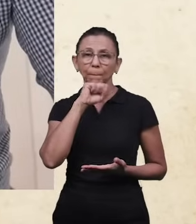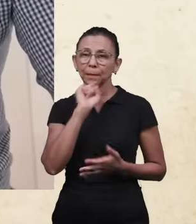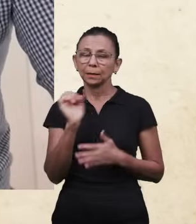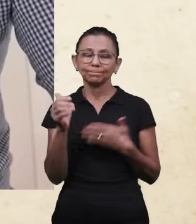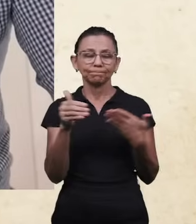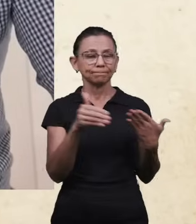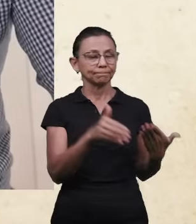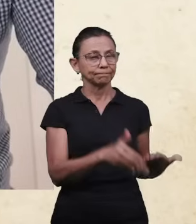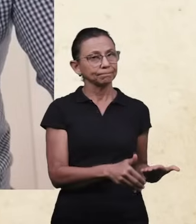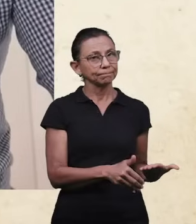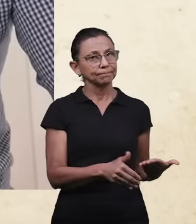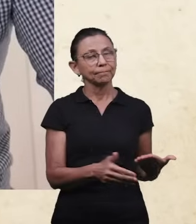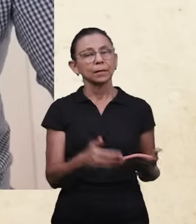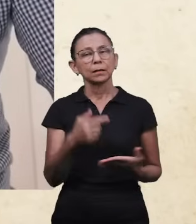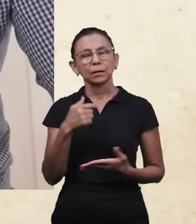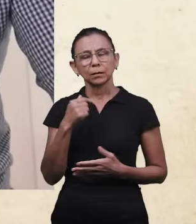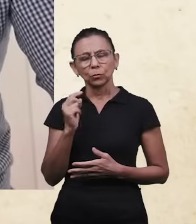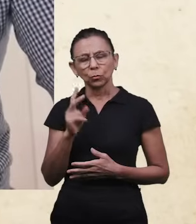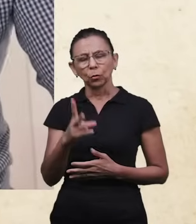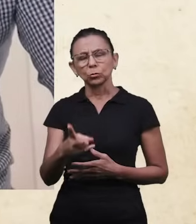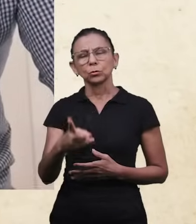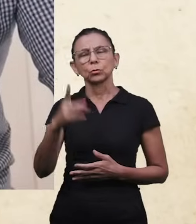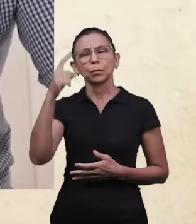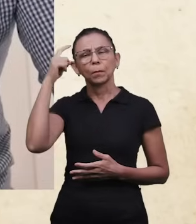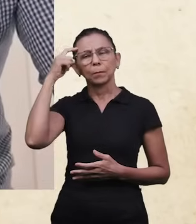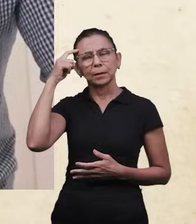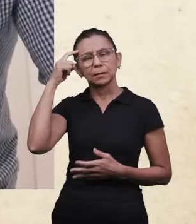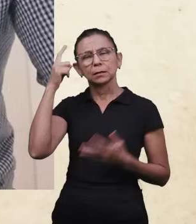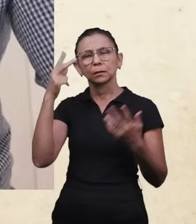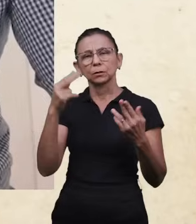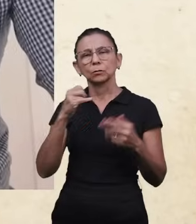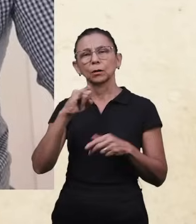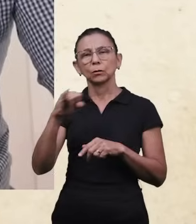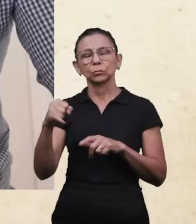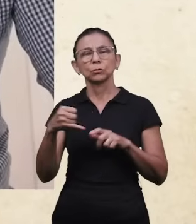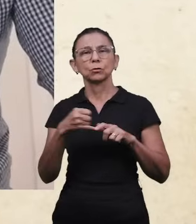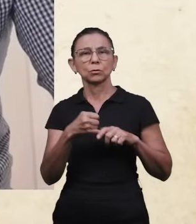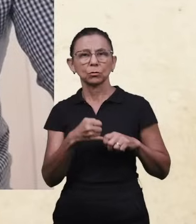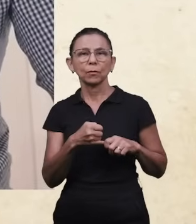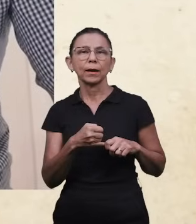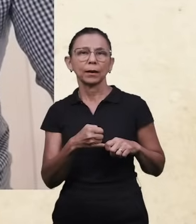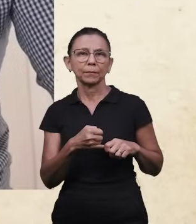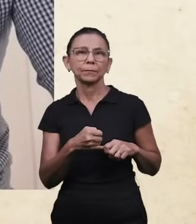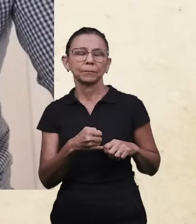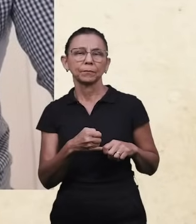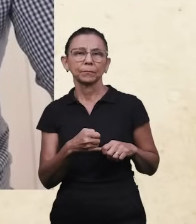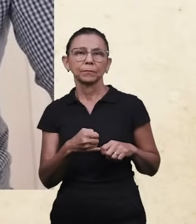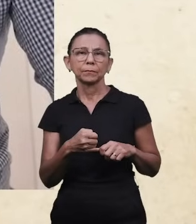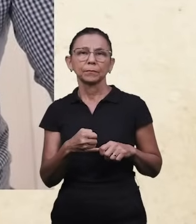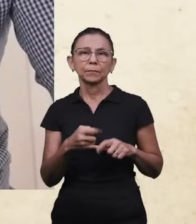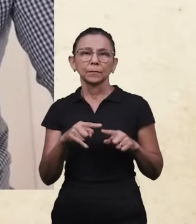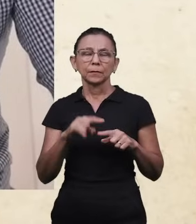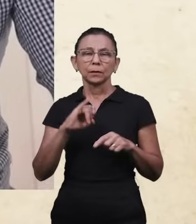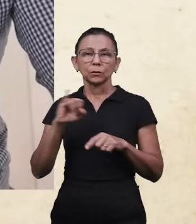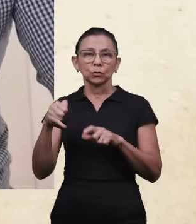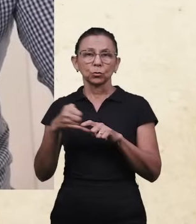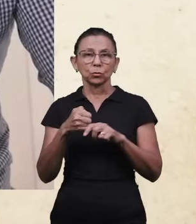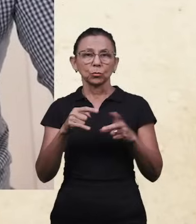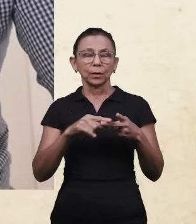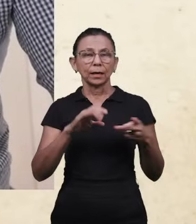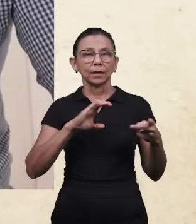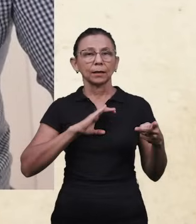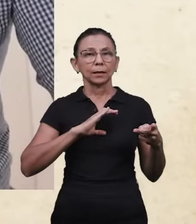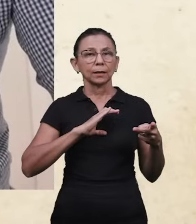essa mesma definição que Josué teve. Eu e a minha casa serviremos ao Senhor. Sabemos que Josué e Caleb entraram na terra